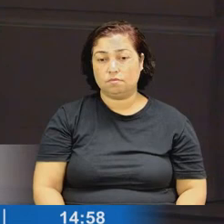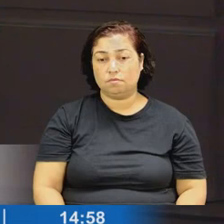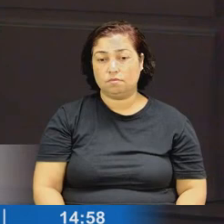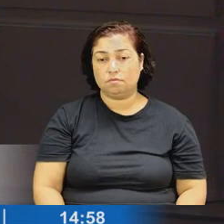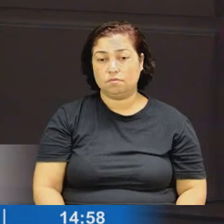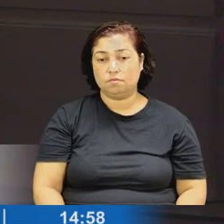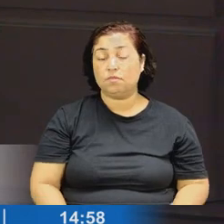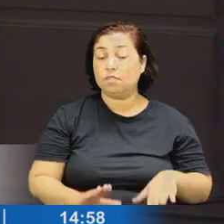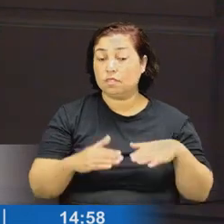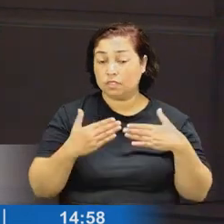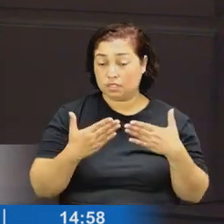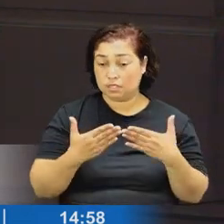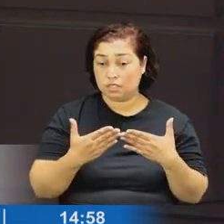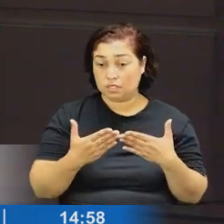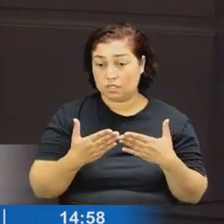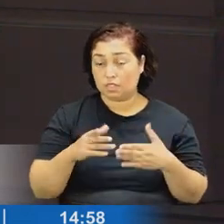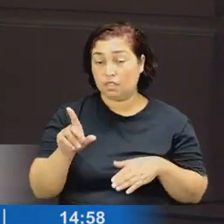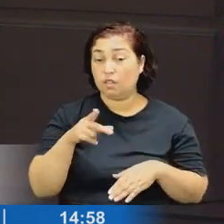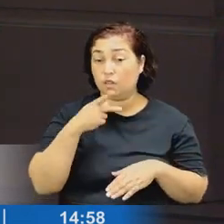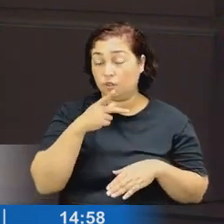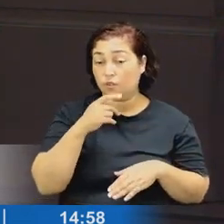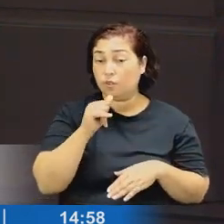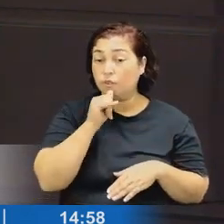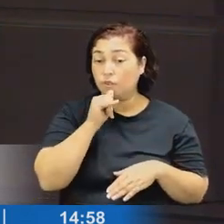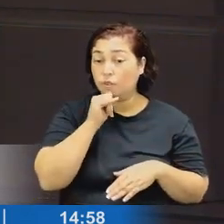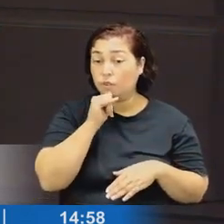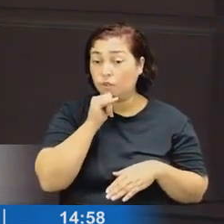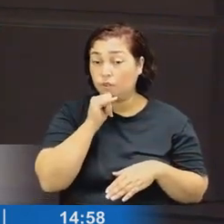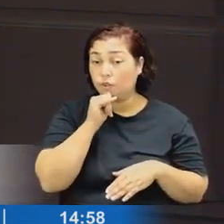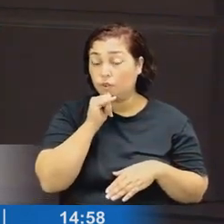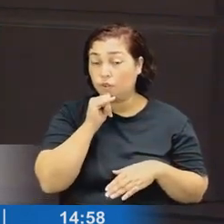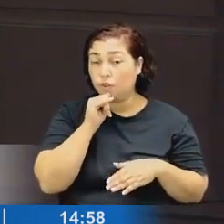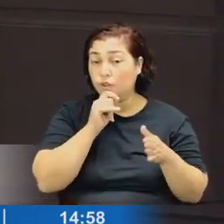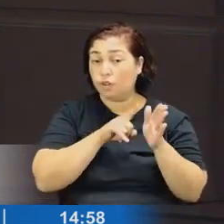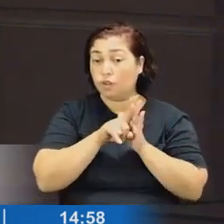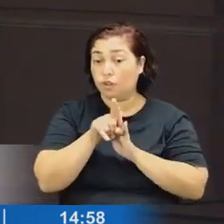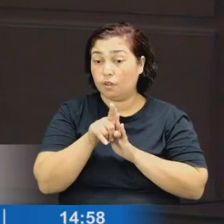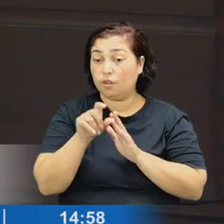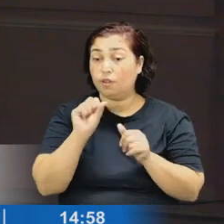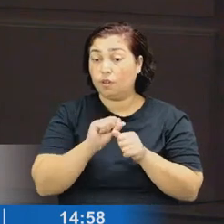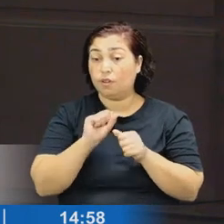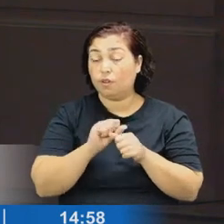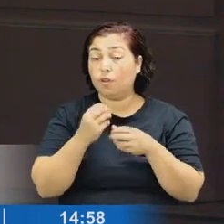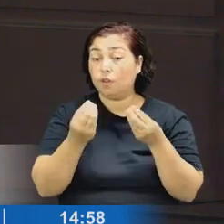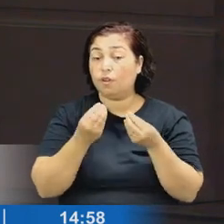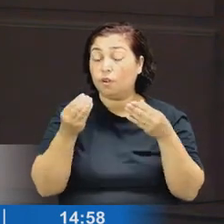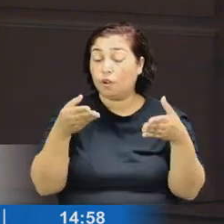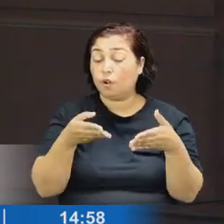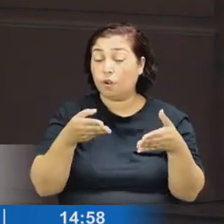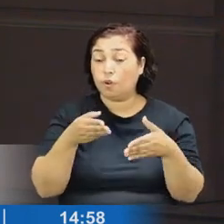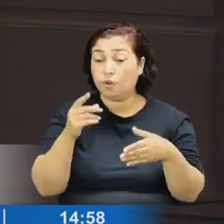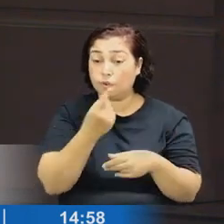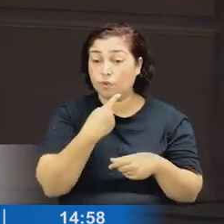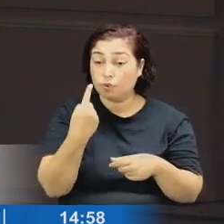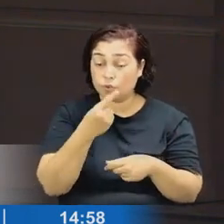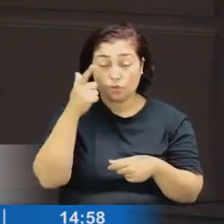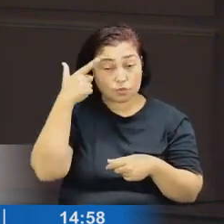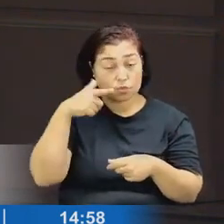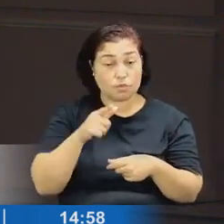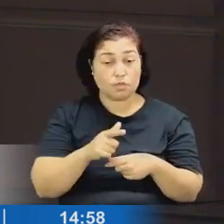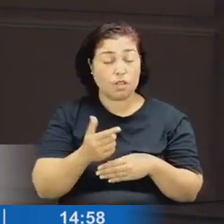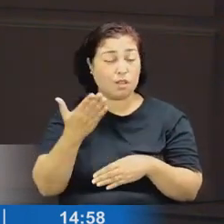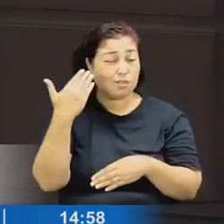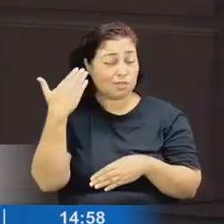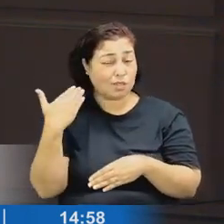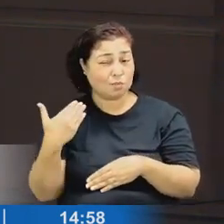então isso daí que você tá me falando agora esse exemplo ele complementa até a pergunta que você mesmo fez como é que agora a gente consegue porque há dez